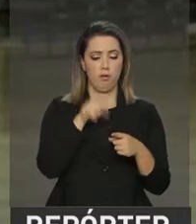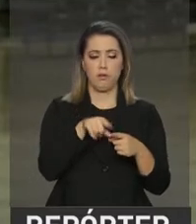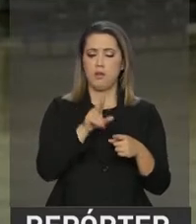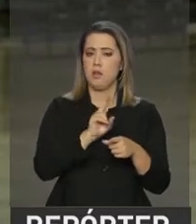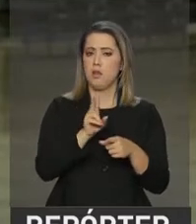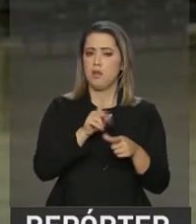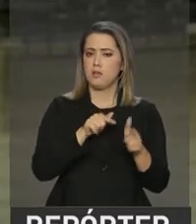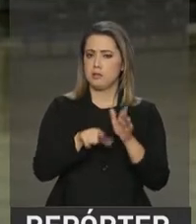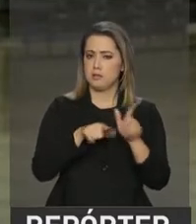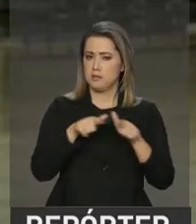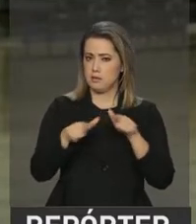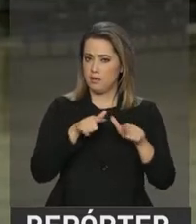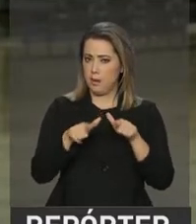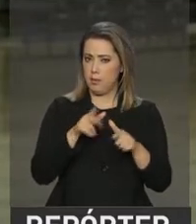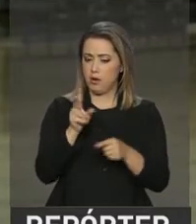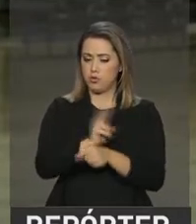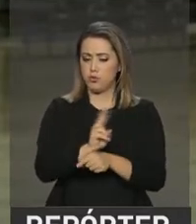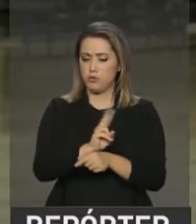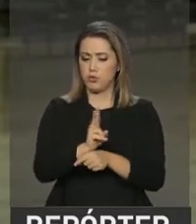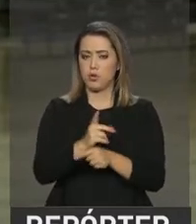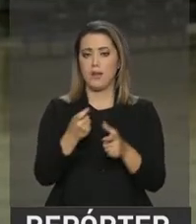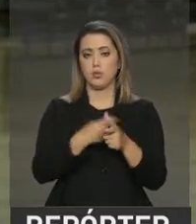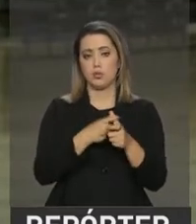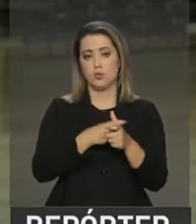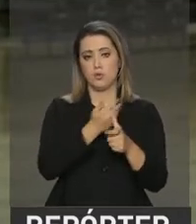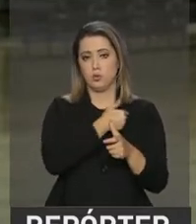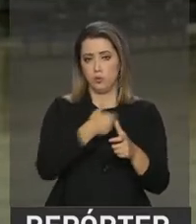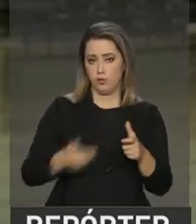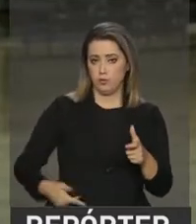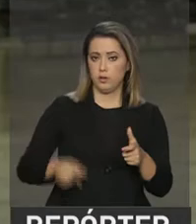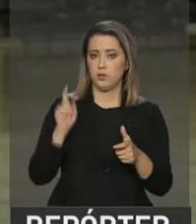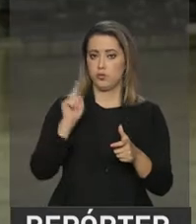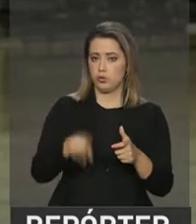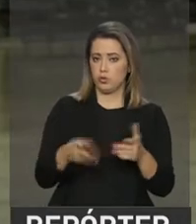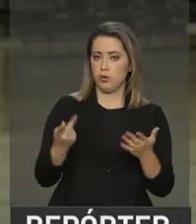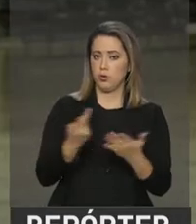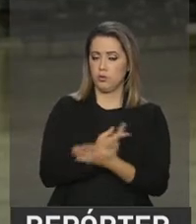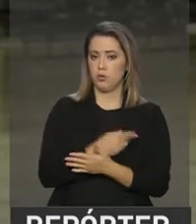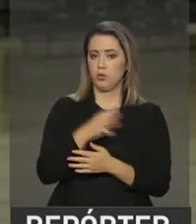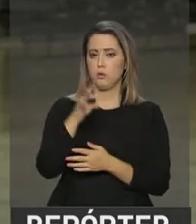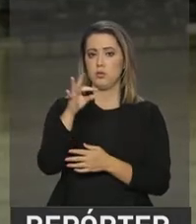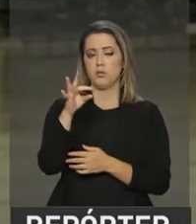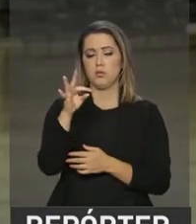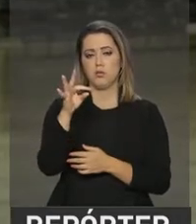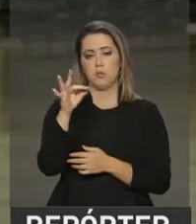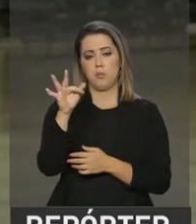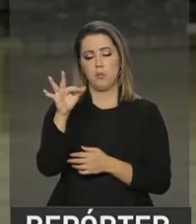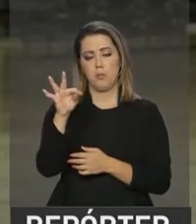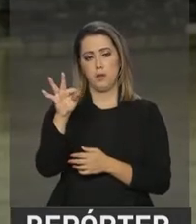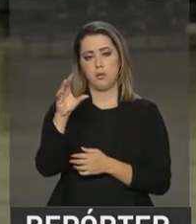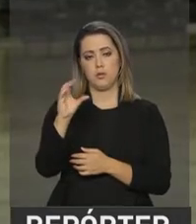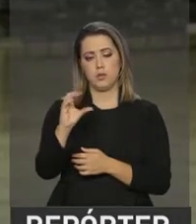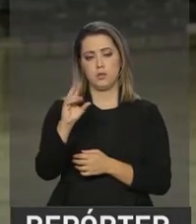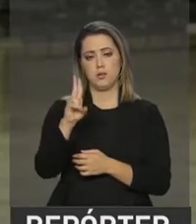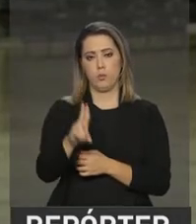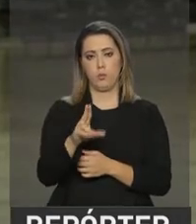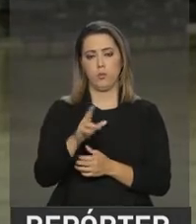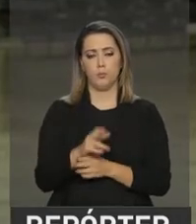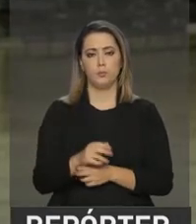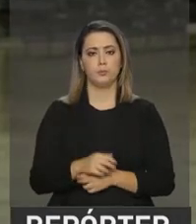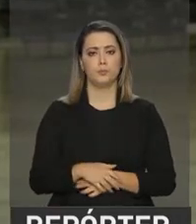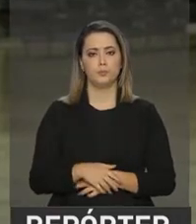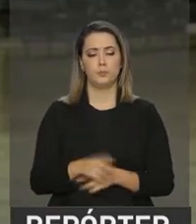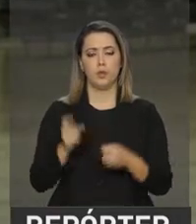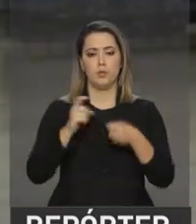essa auditoria externa da dívida pública brasileira já é feito pelo tribunal de contas da união o tcu